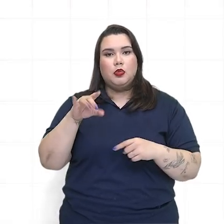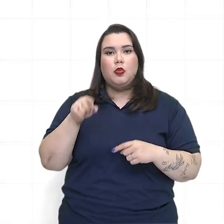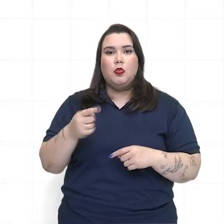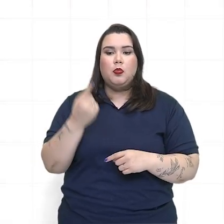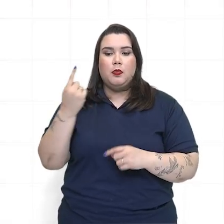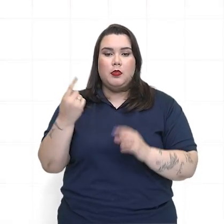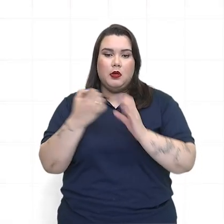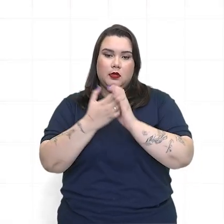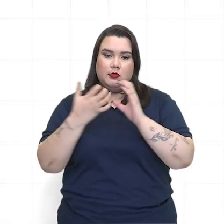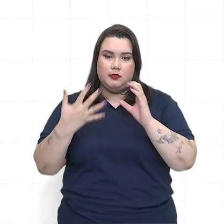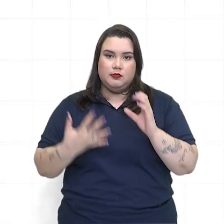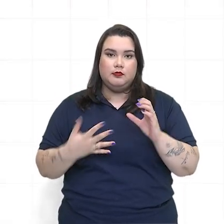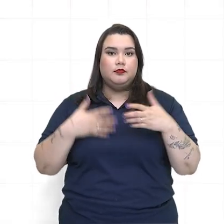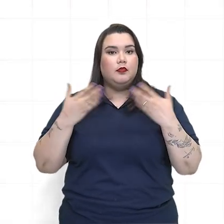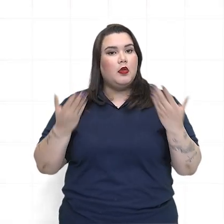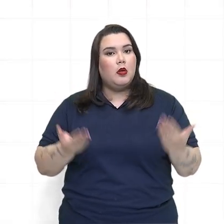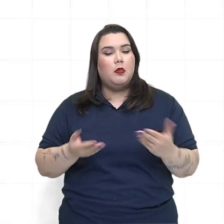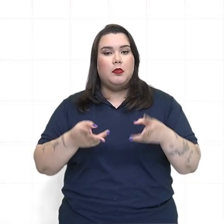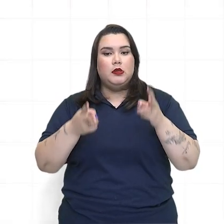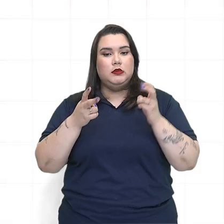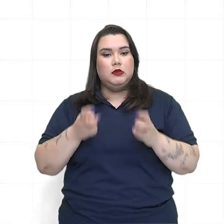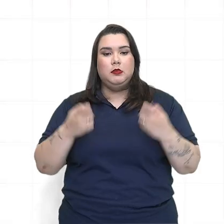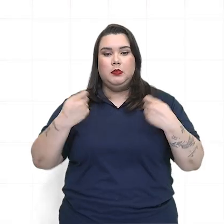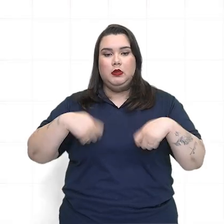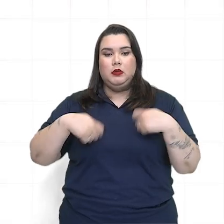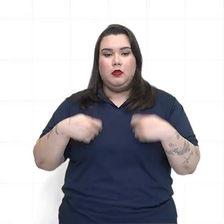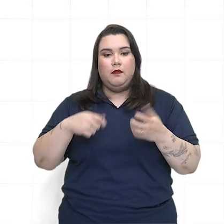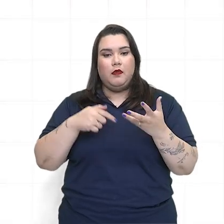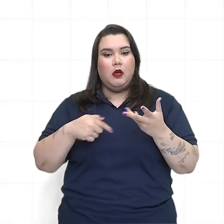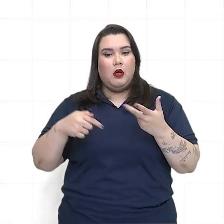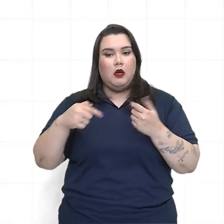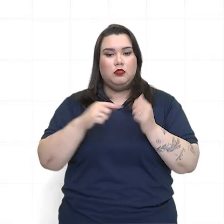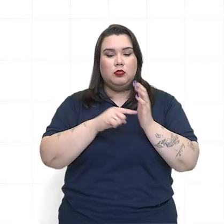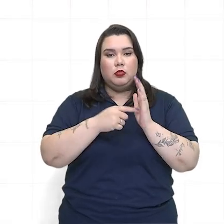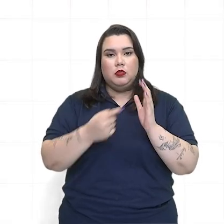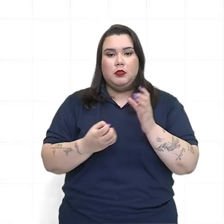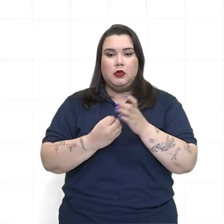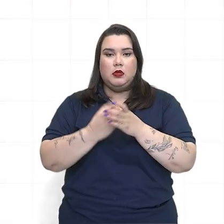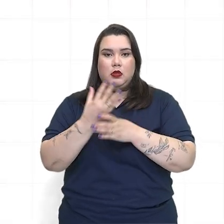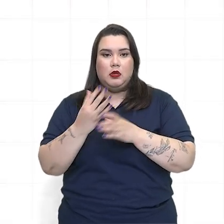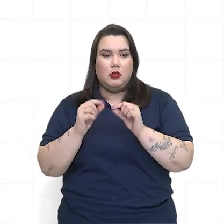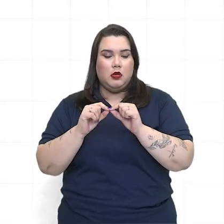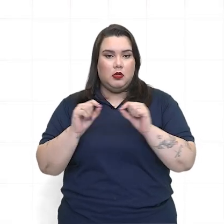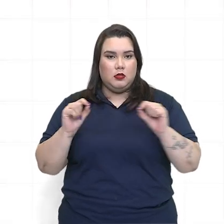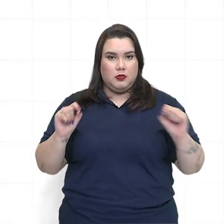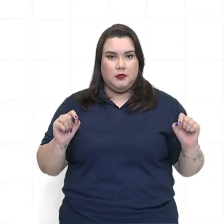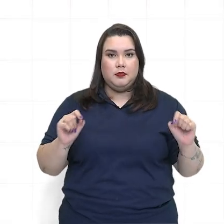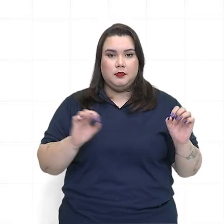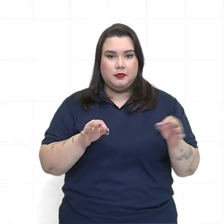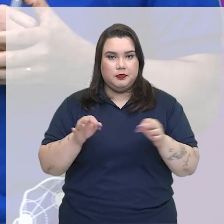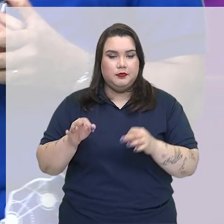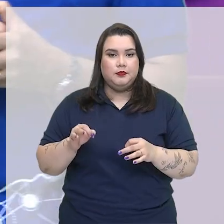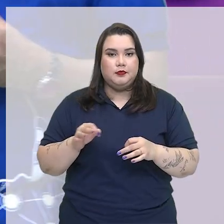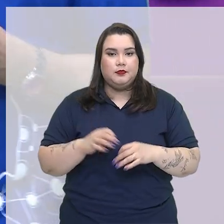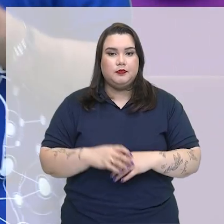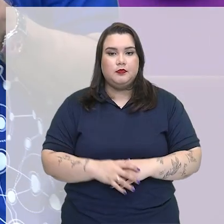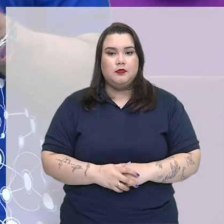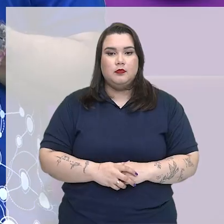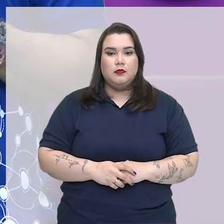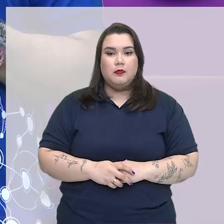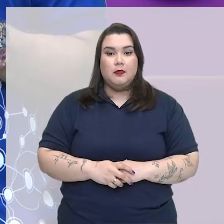essa característica. Obviamente, são necessários infinitos pontos para construir uma reta.